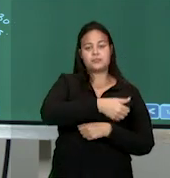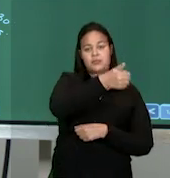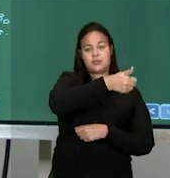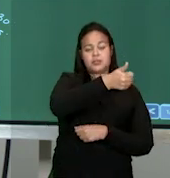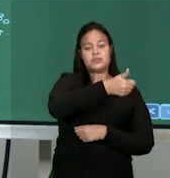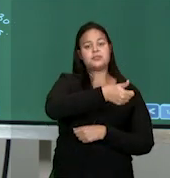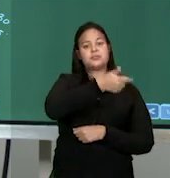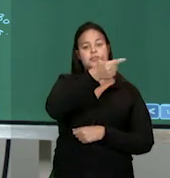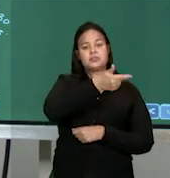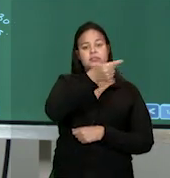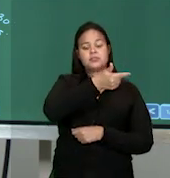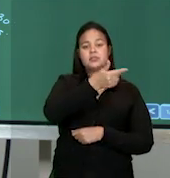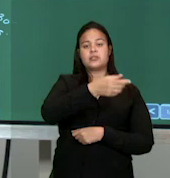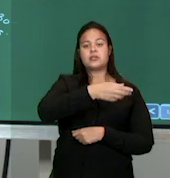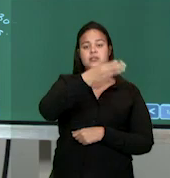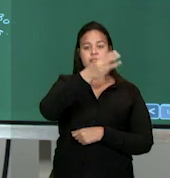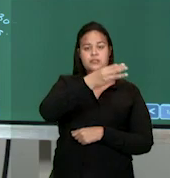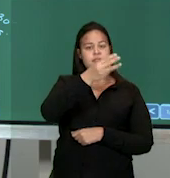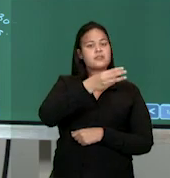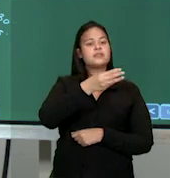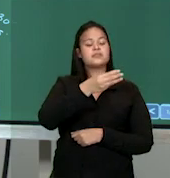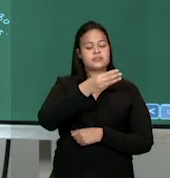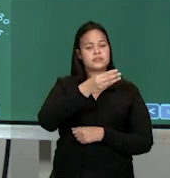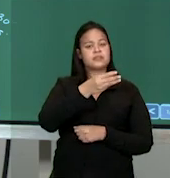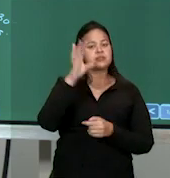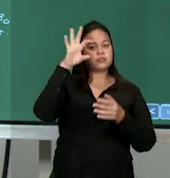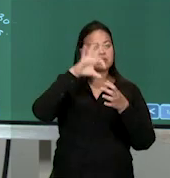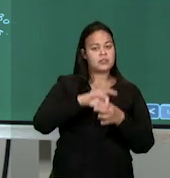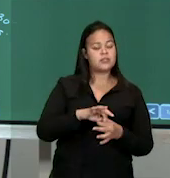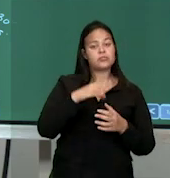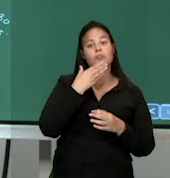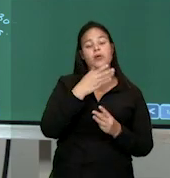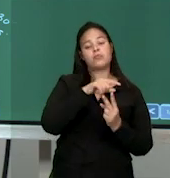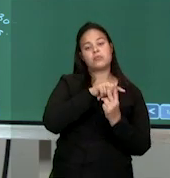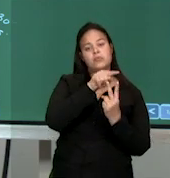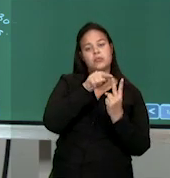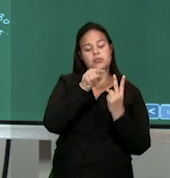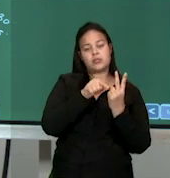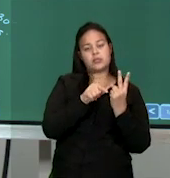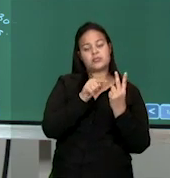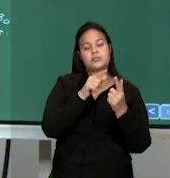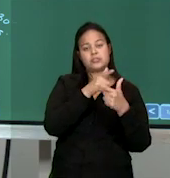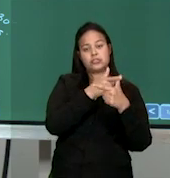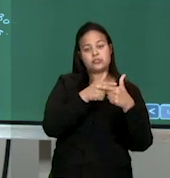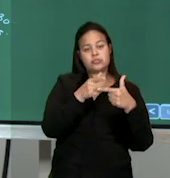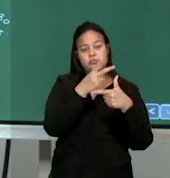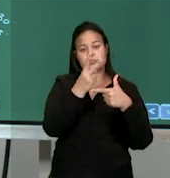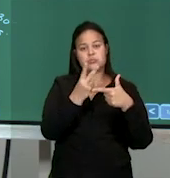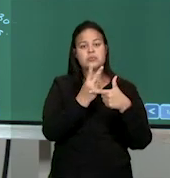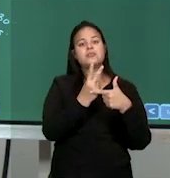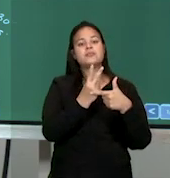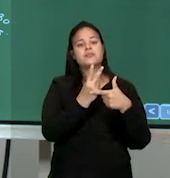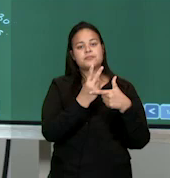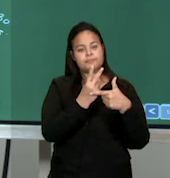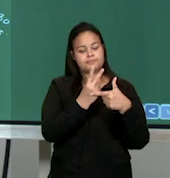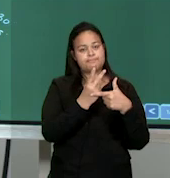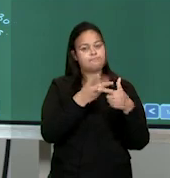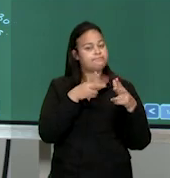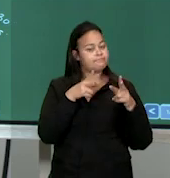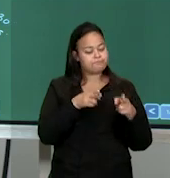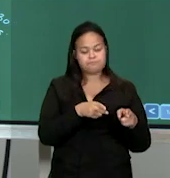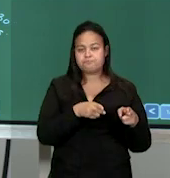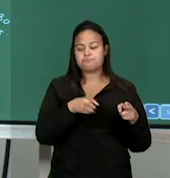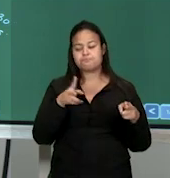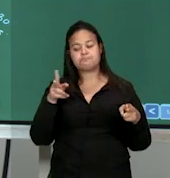segundo, terceiro, dentro da raiz, dividido por 2. E o mesmo